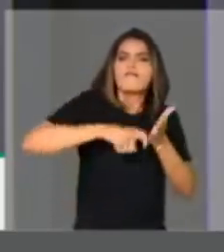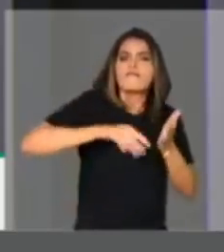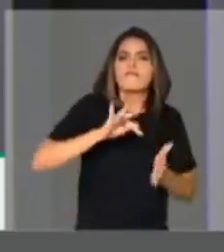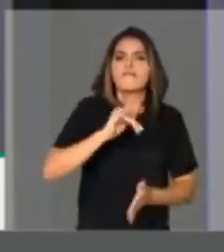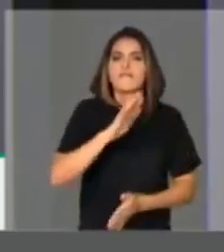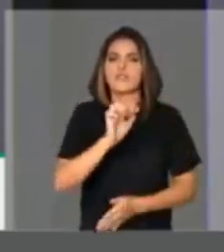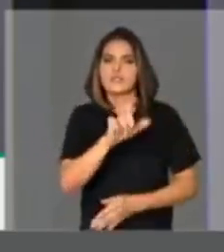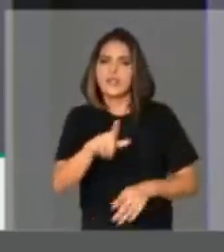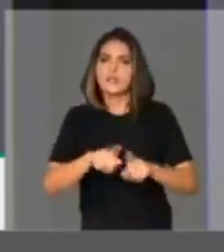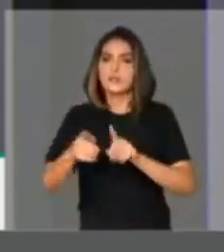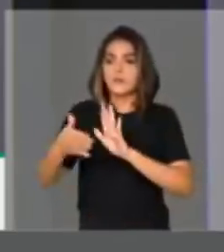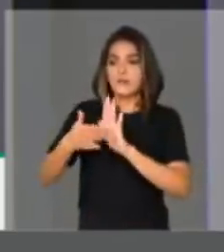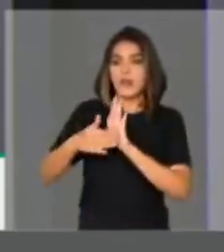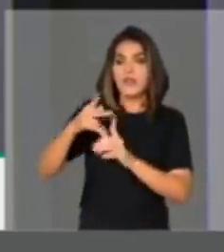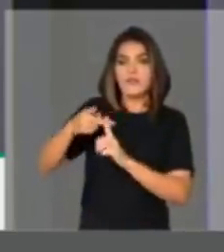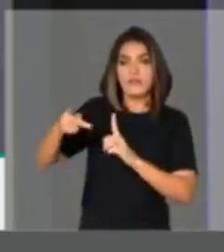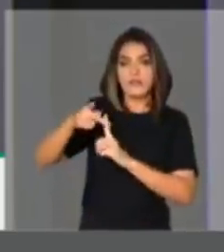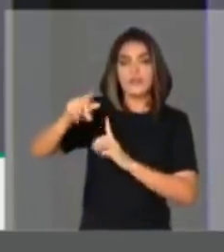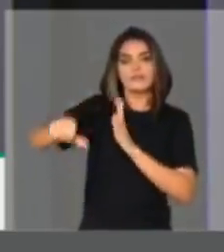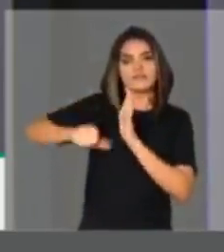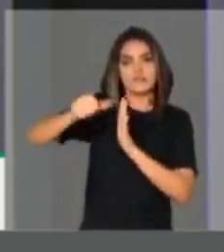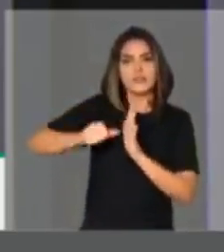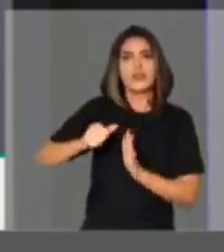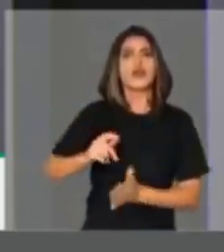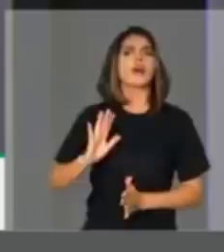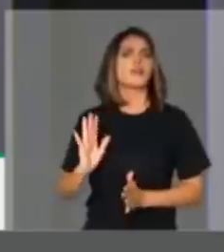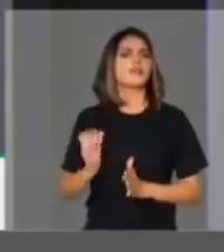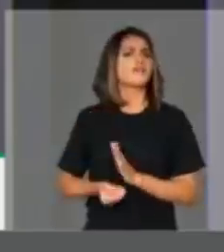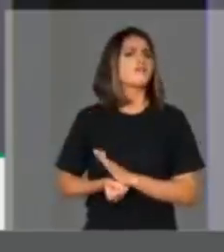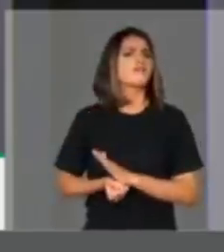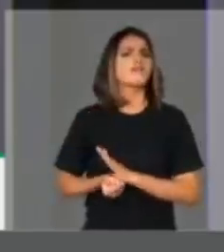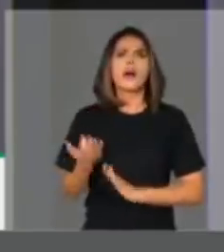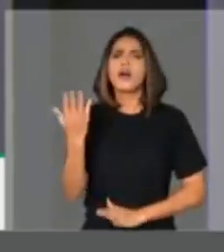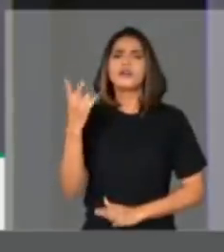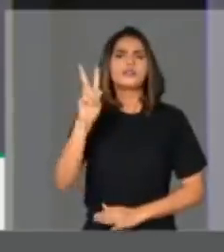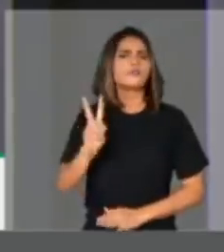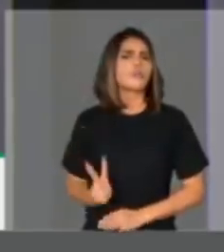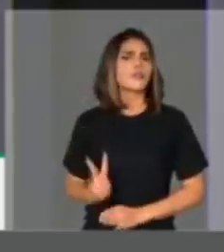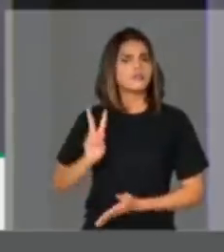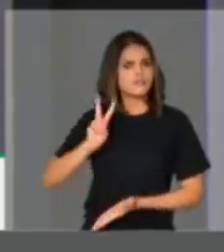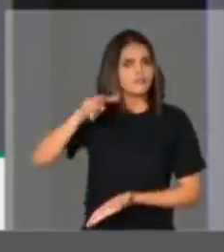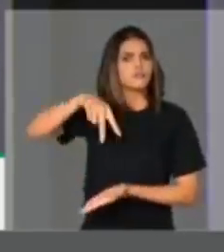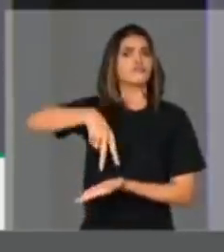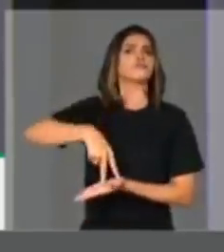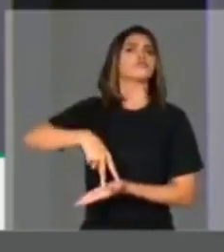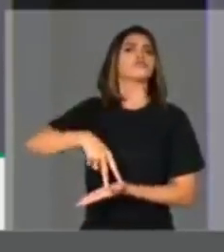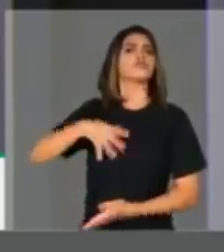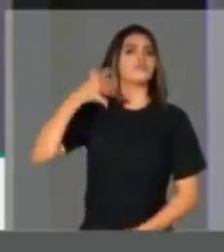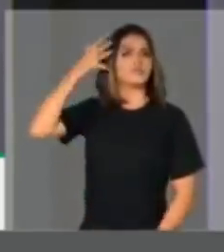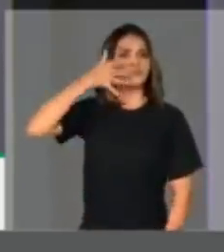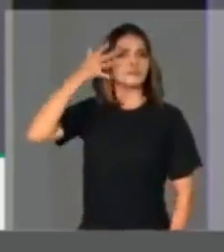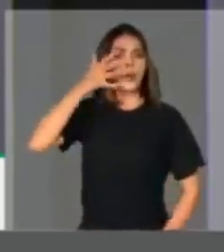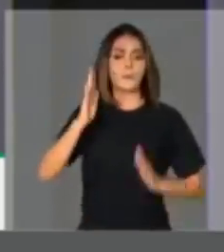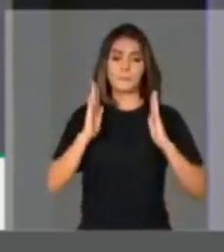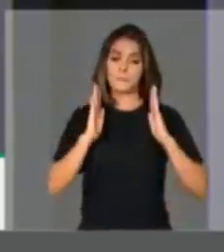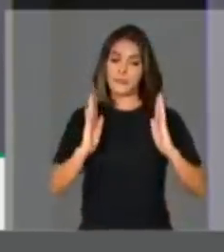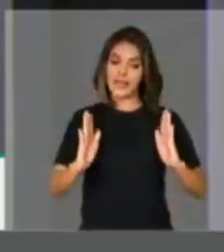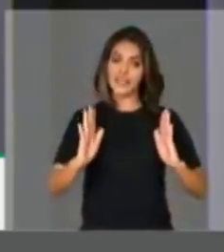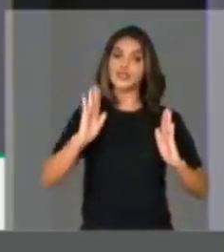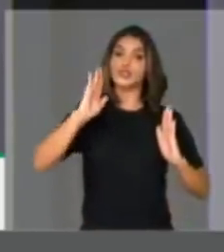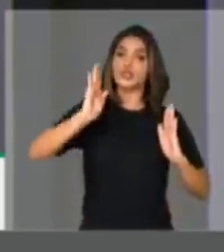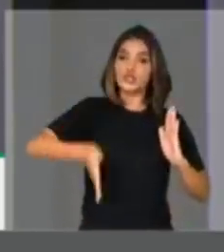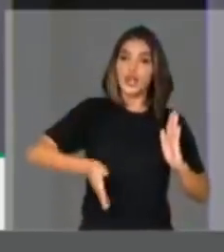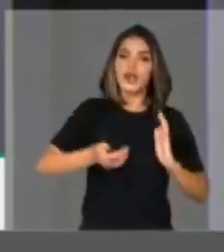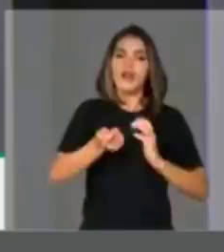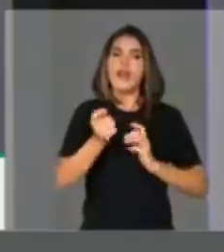reforma previdenciária. Aliás, o parlamentar que mais subiu essa tribuna para defender a aprovação da reforma previdenciária, dentro do prazo já estabelecido,